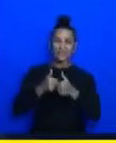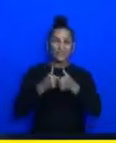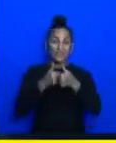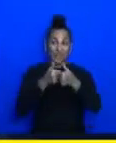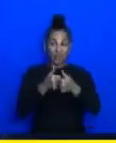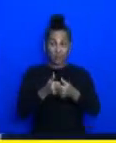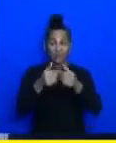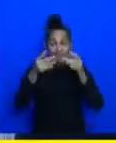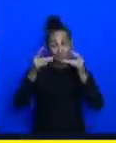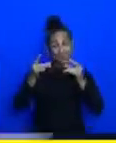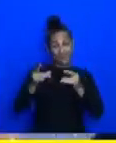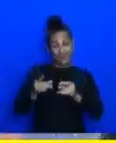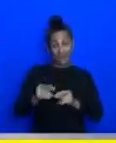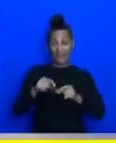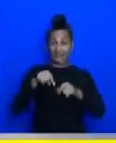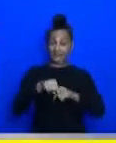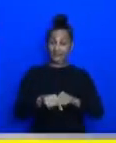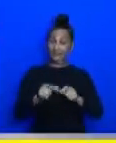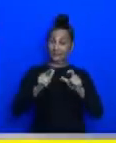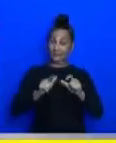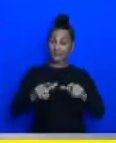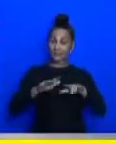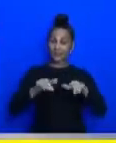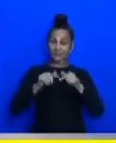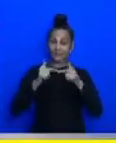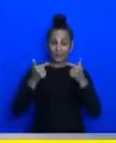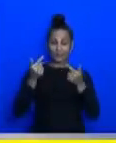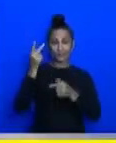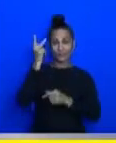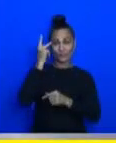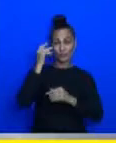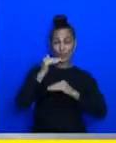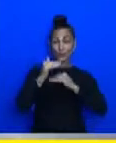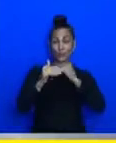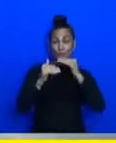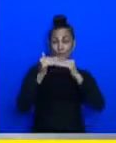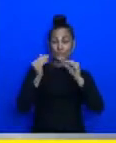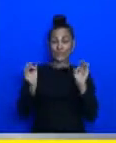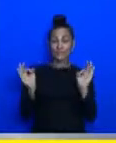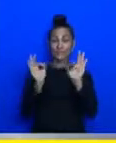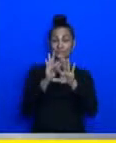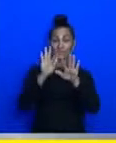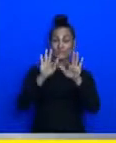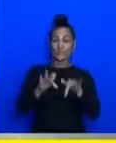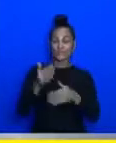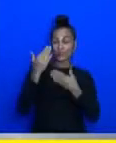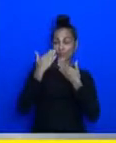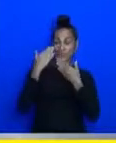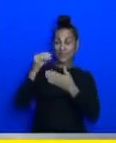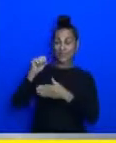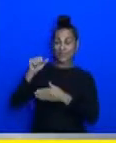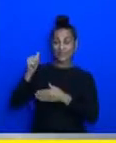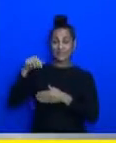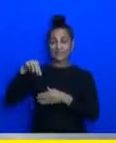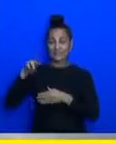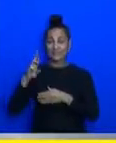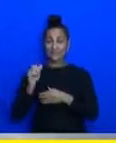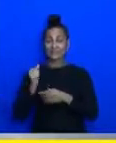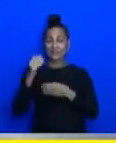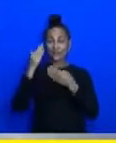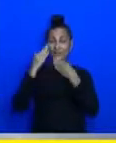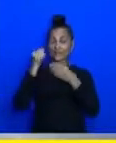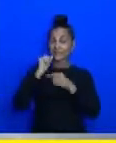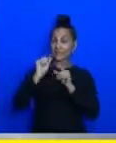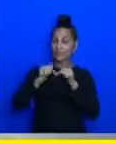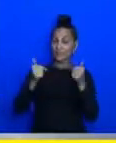acompanhando cada detalhe direto do Espaço da Sorte em São Paulo. Procedimento realizado. Obrigado, Sandra. Obrigado, Mislane. Lembrando,